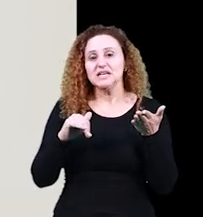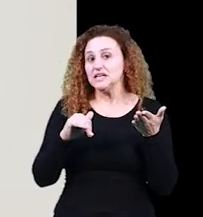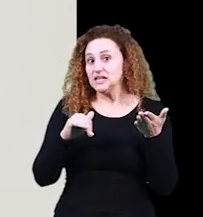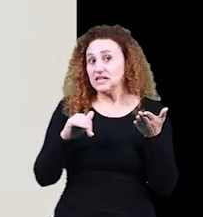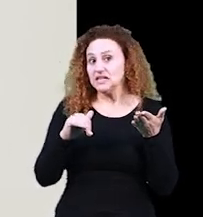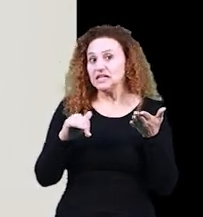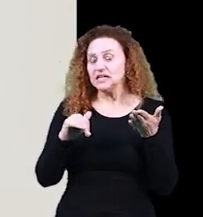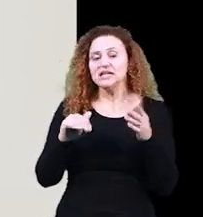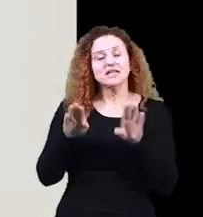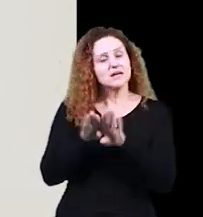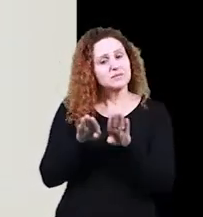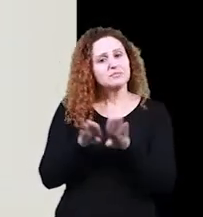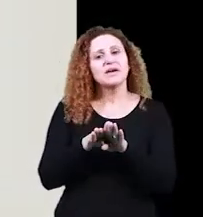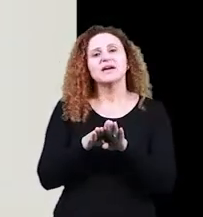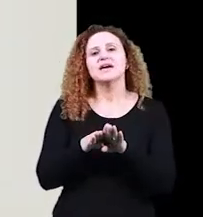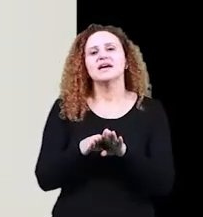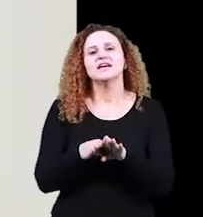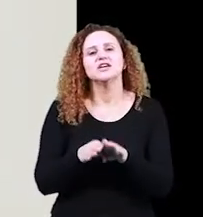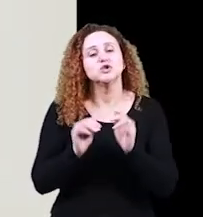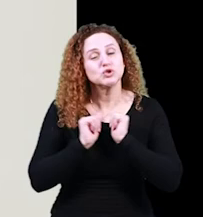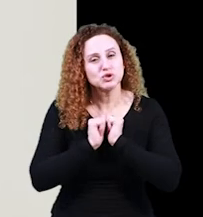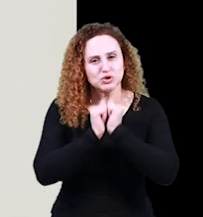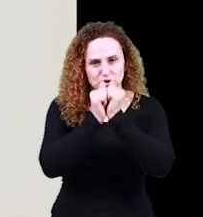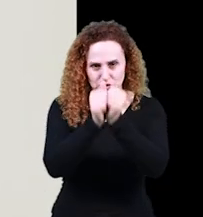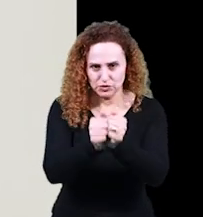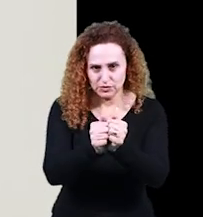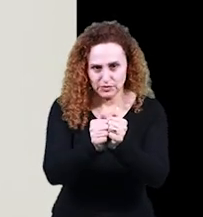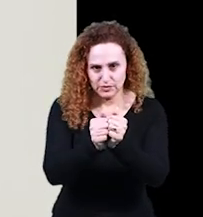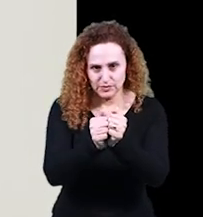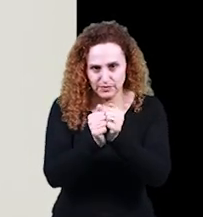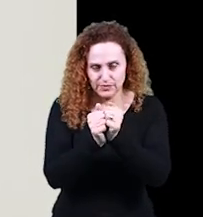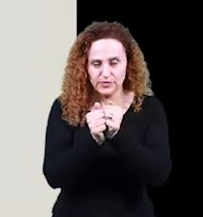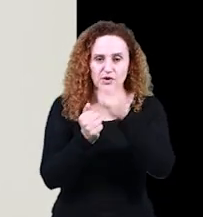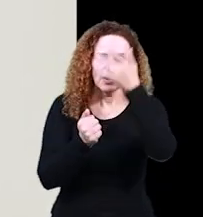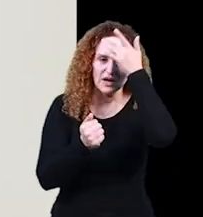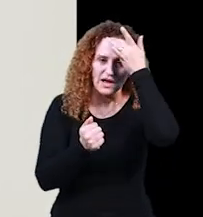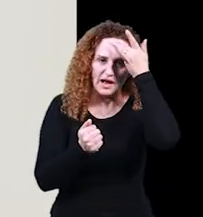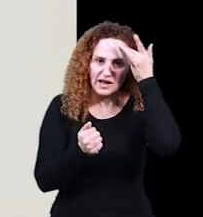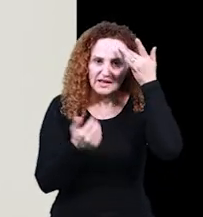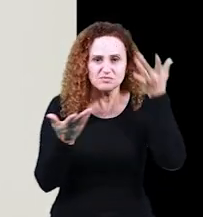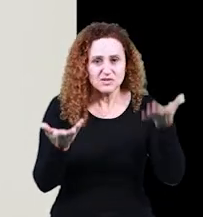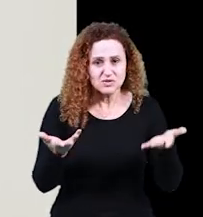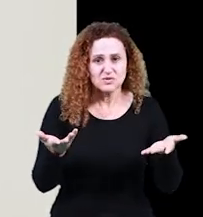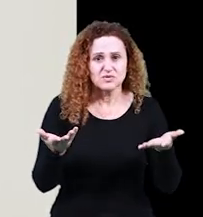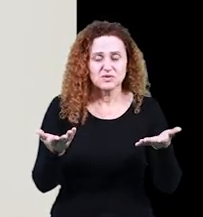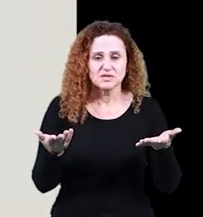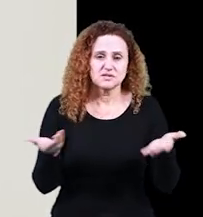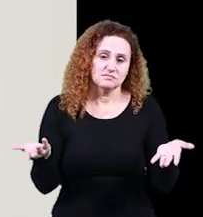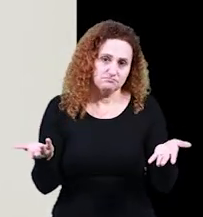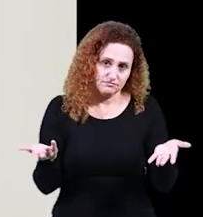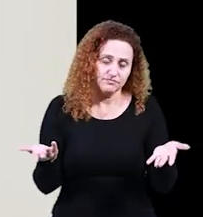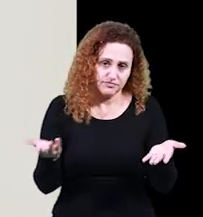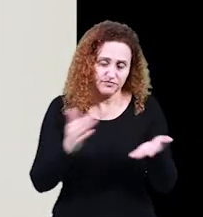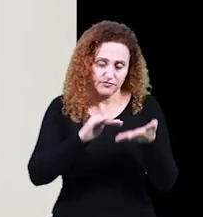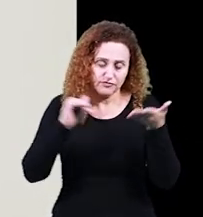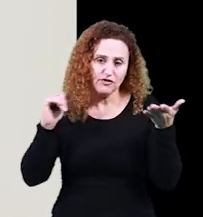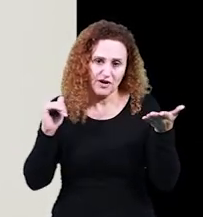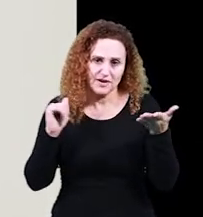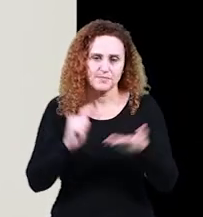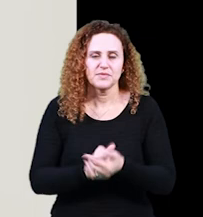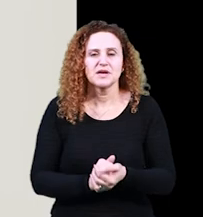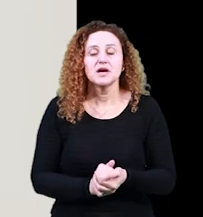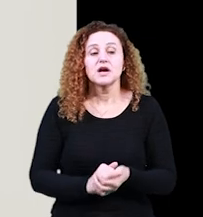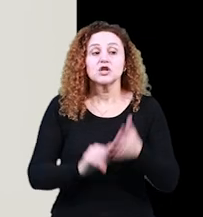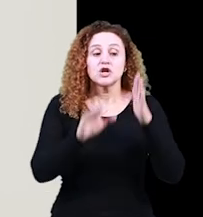Fora a fala ele vai deixar por consequência aquele que fala fora dos estudos linguísticos né o shampoo que